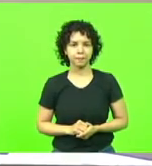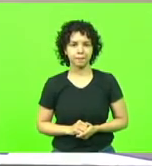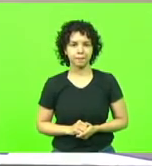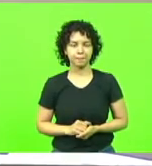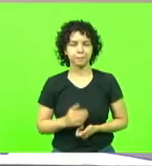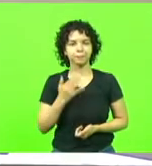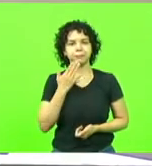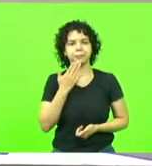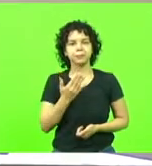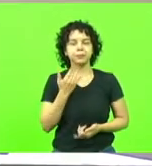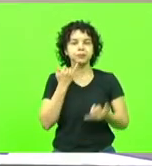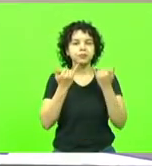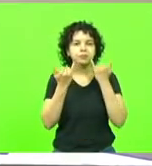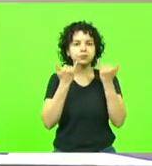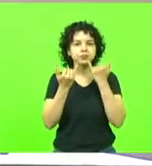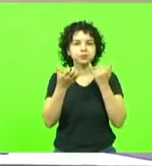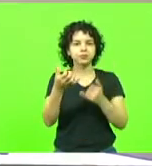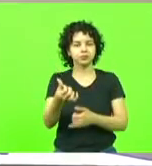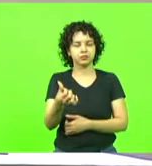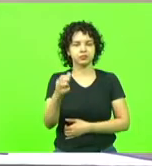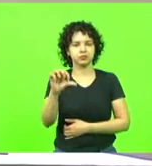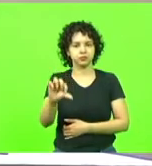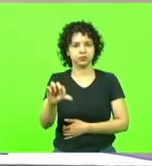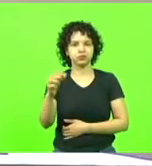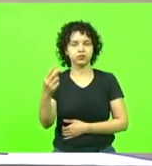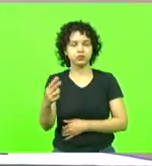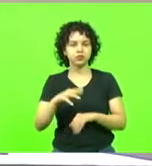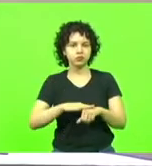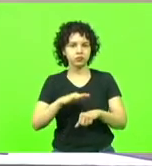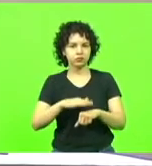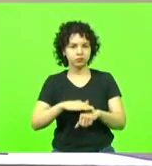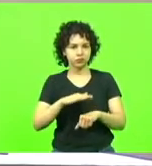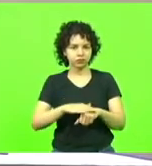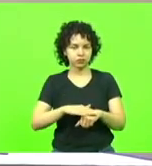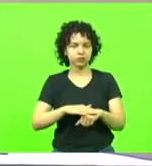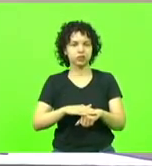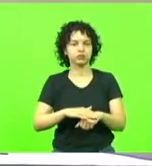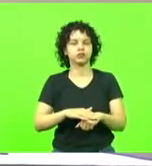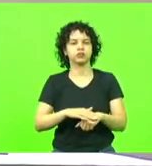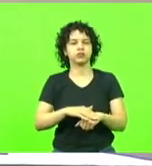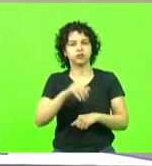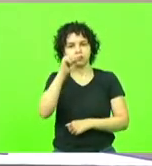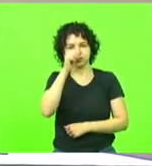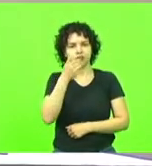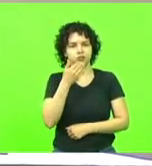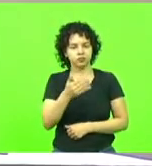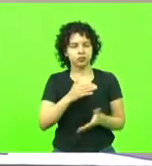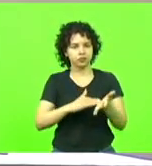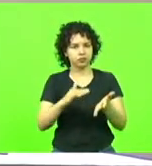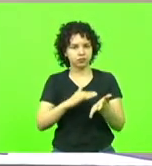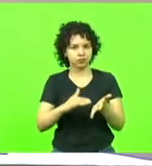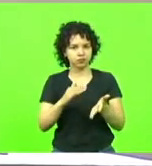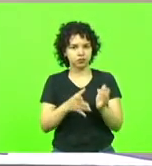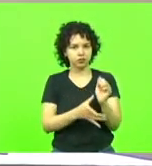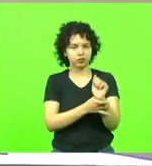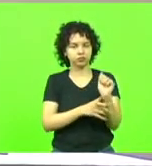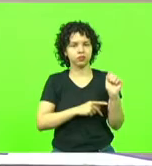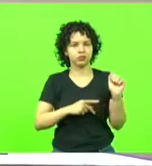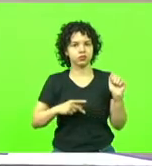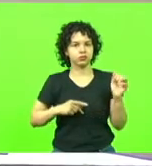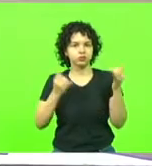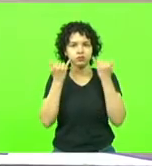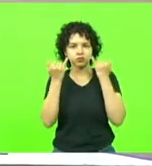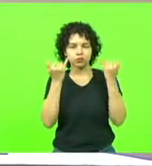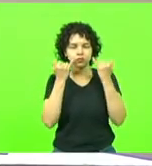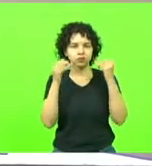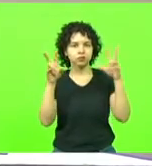Pedido de informação 692, deputado João Amin, solicitando ao secretário de Estado da Segurança Pública informações acerca do